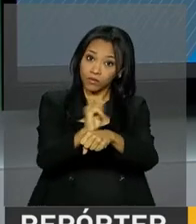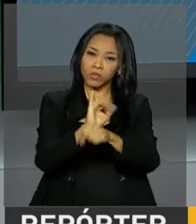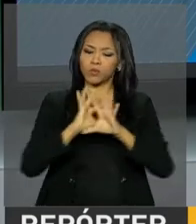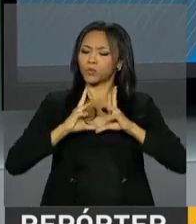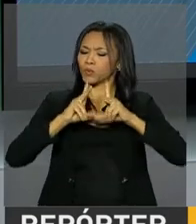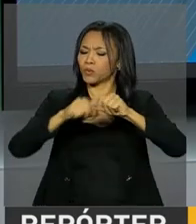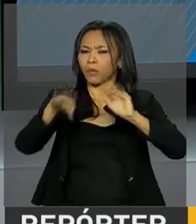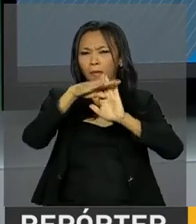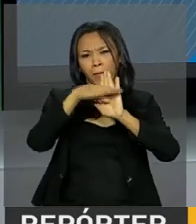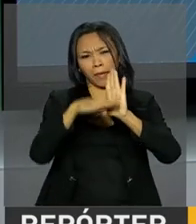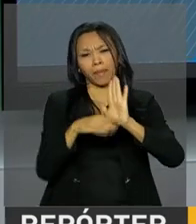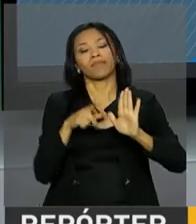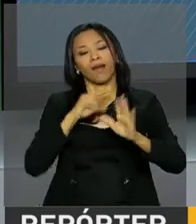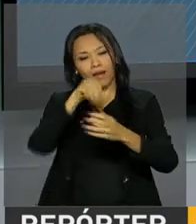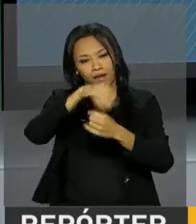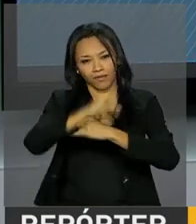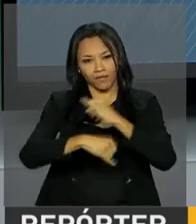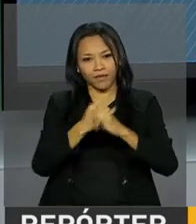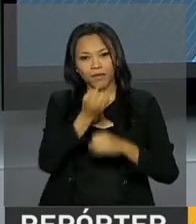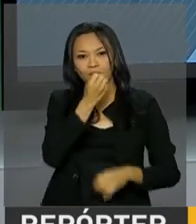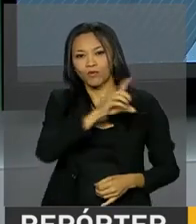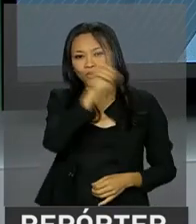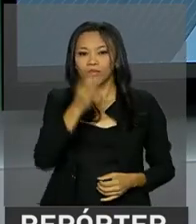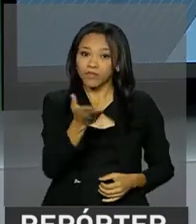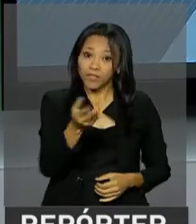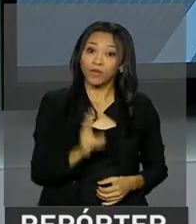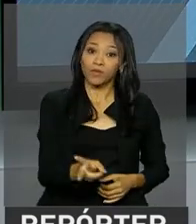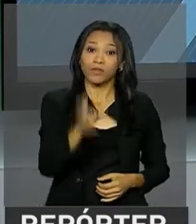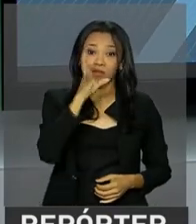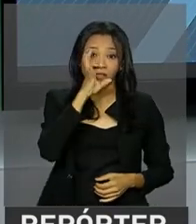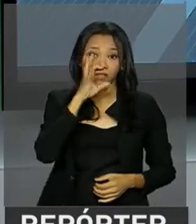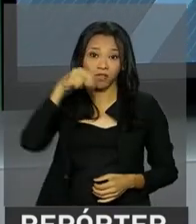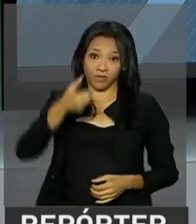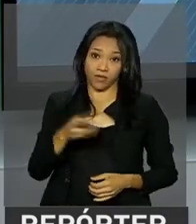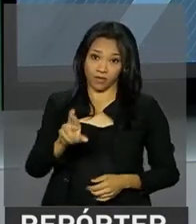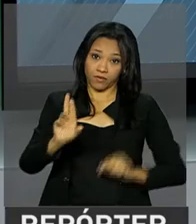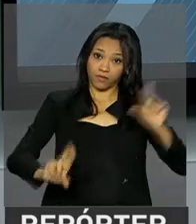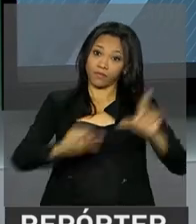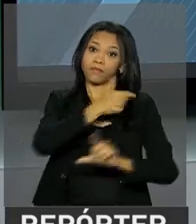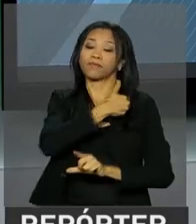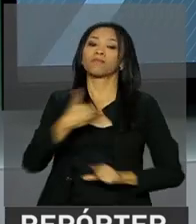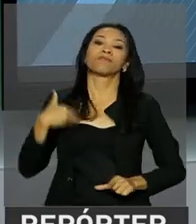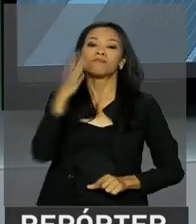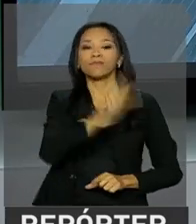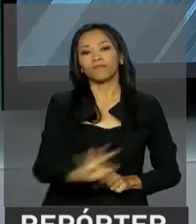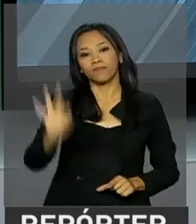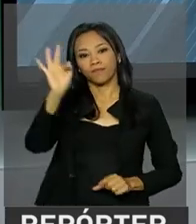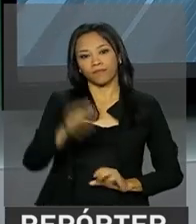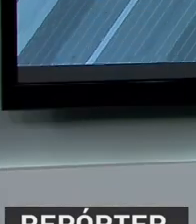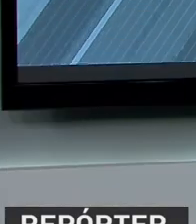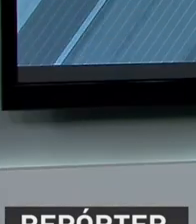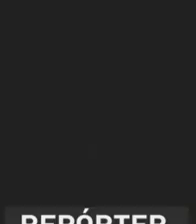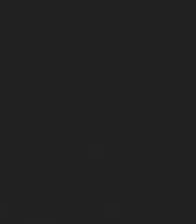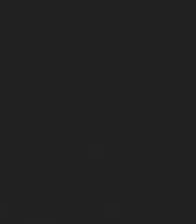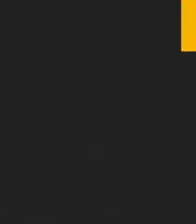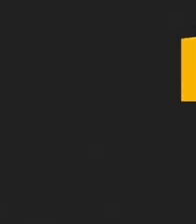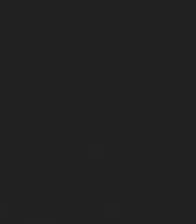programação também está na internet um bom dia para você e continue com a gente que na nbr a tv do governo federal